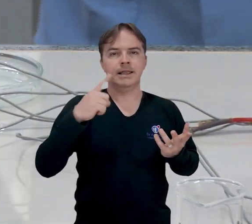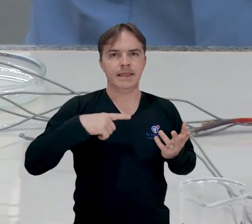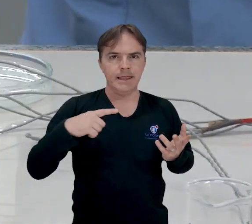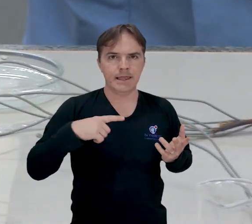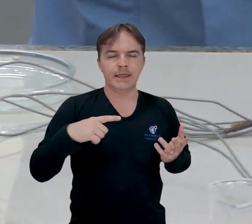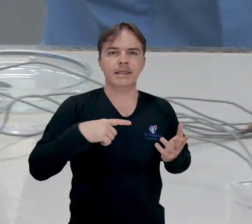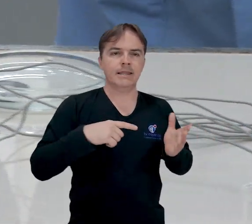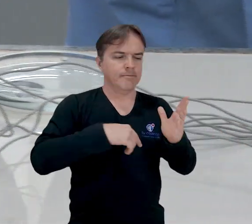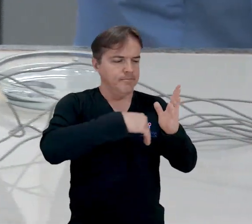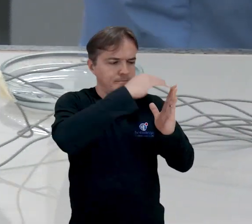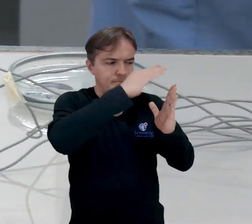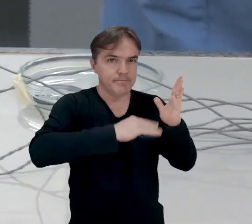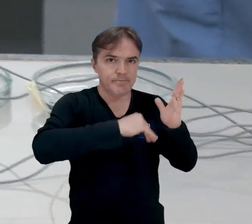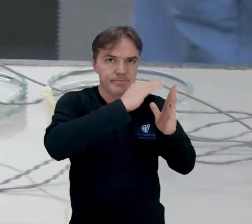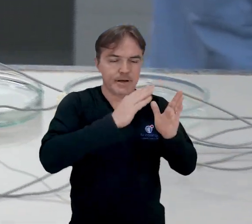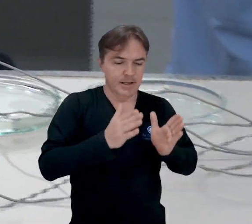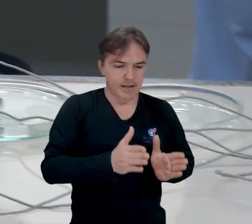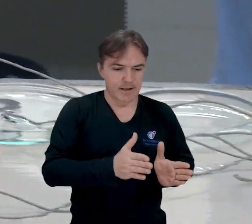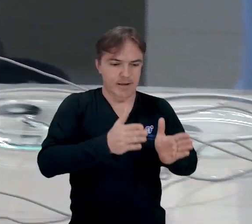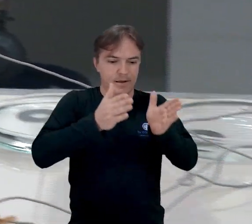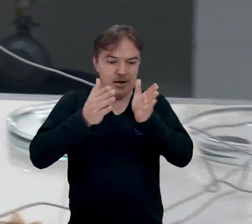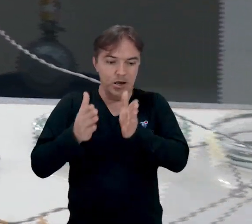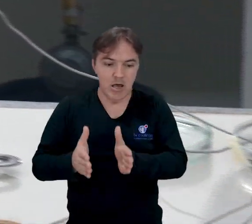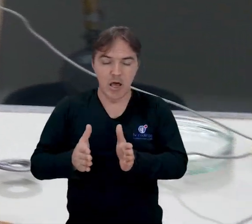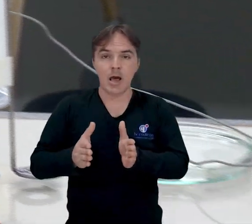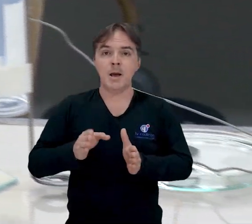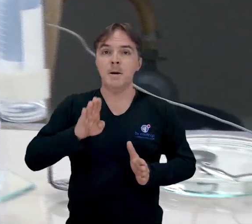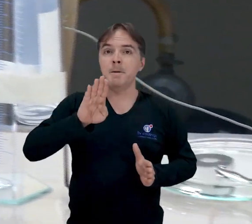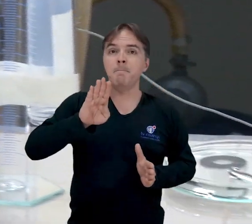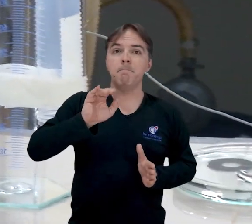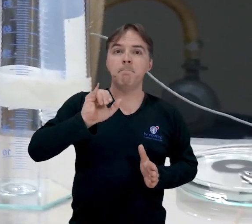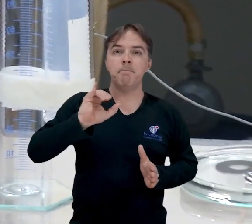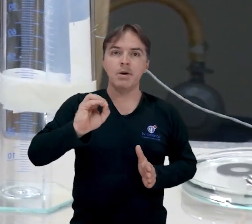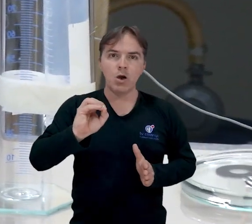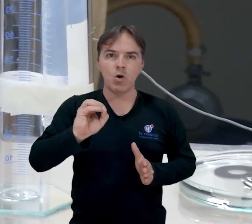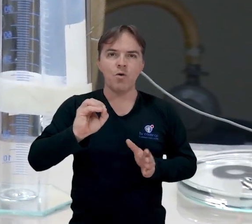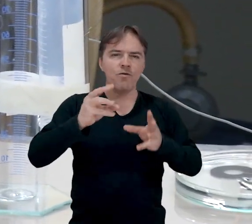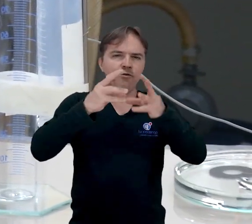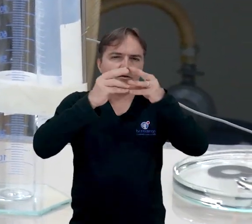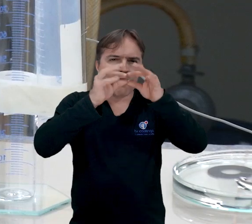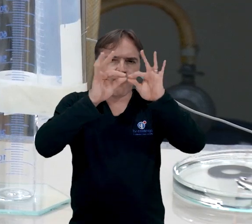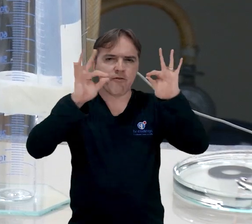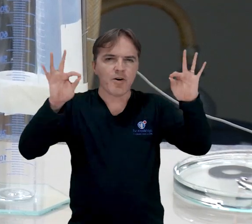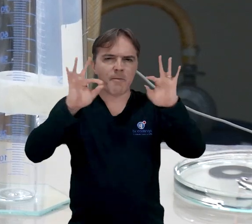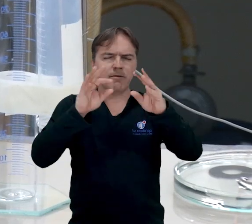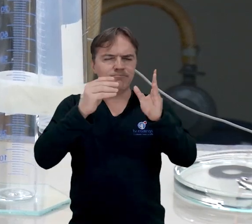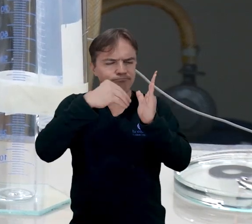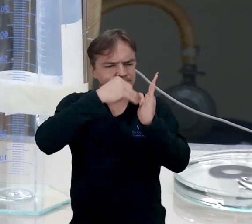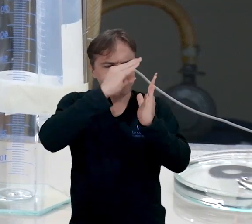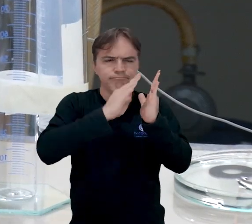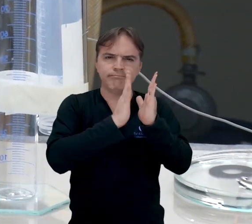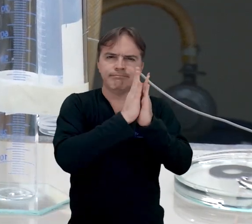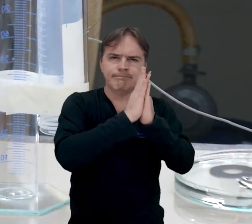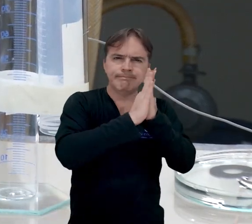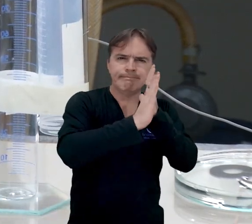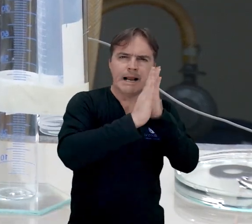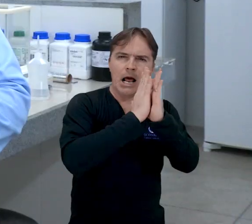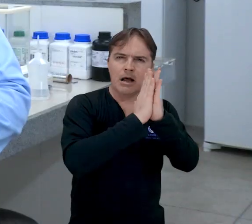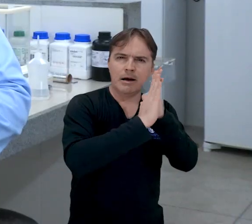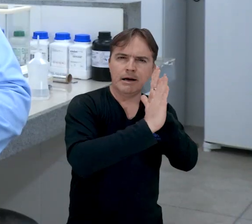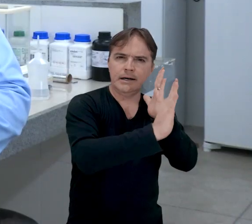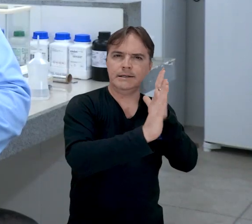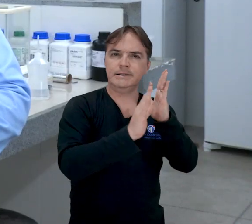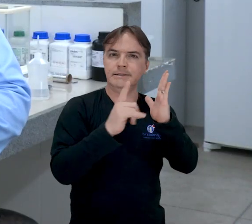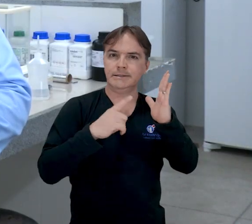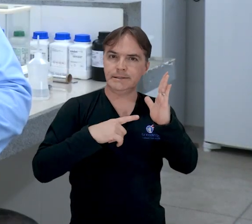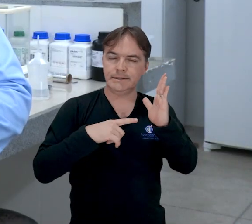polimerização, na sequência do processo de formação do biofilme. Para isso foi necessário usarmos um meio mais agressivo, que foi a água